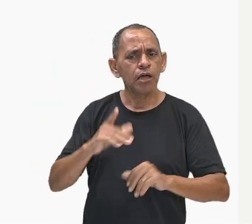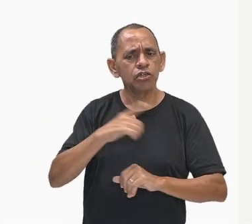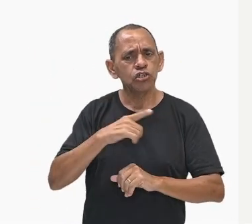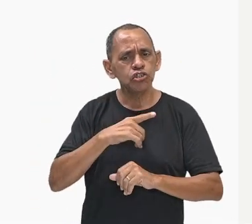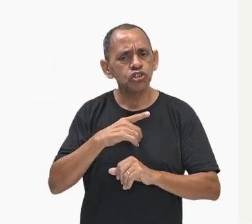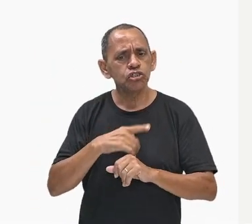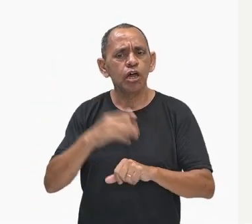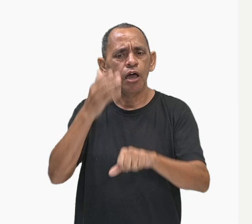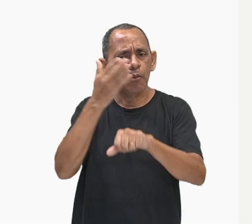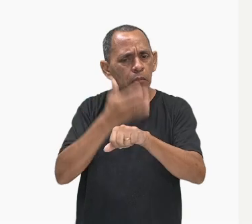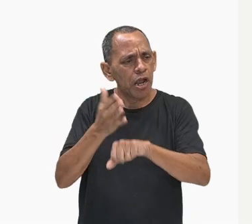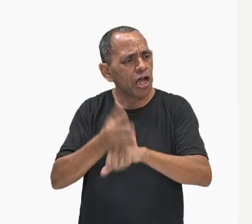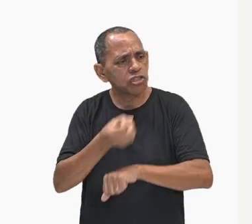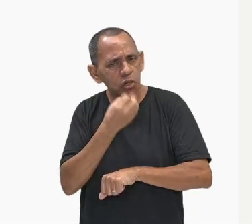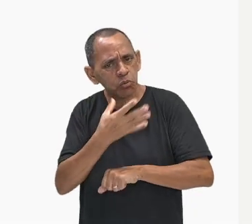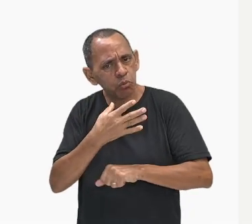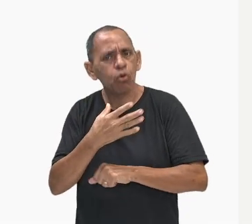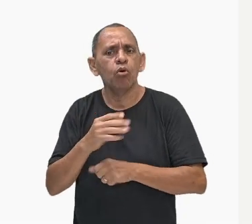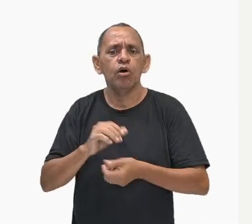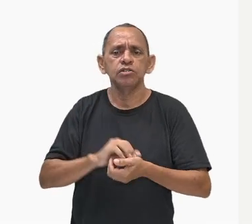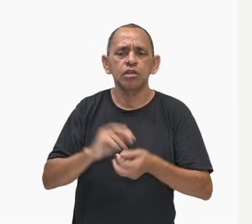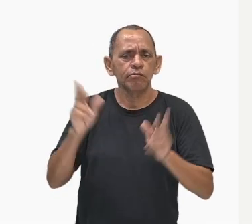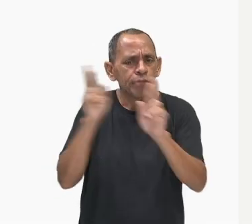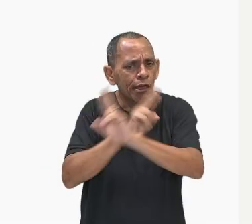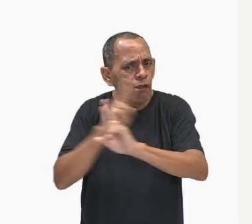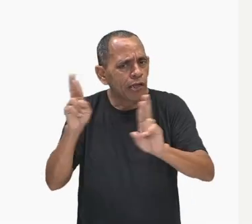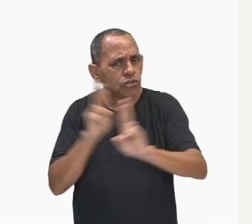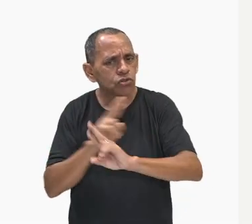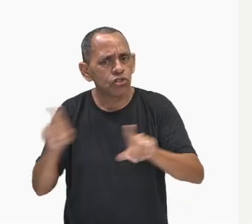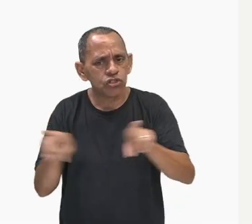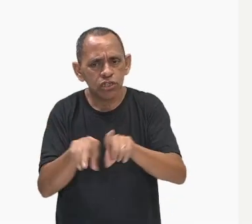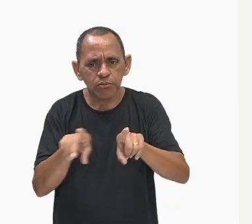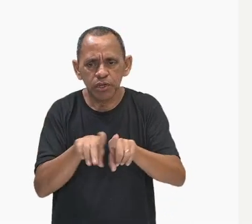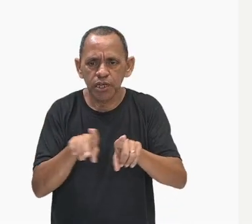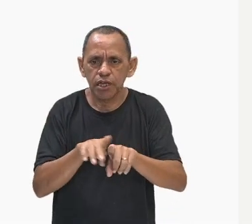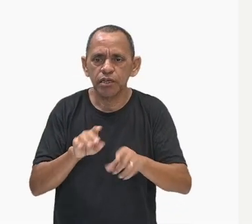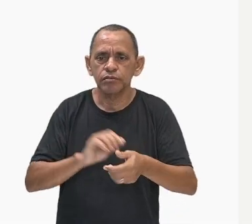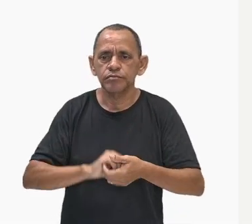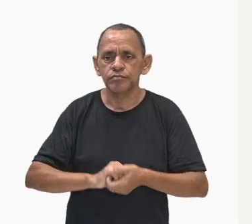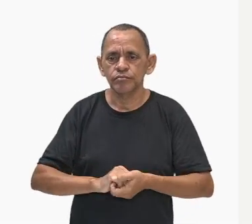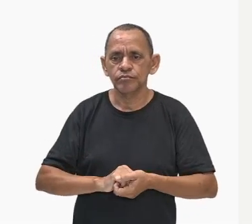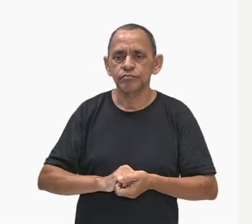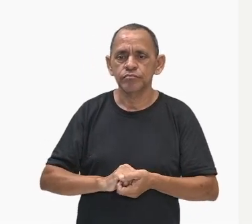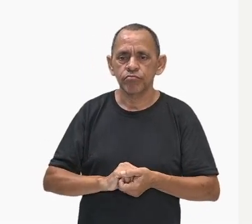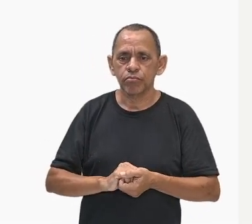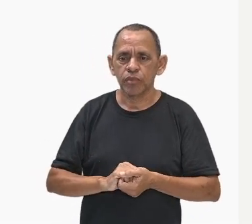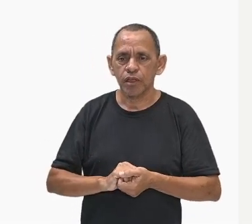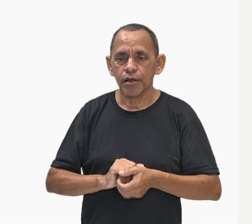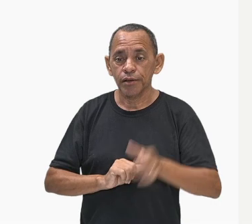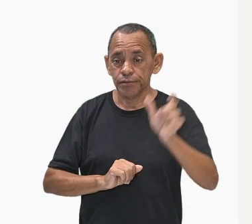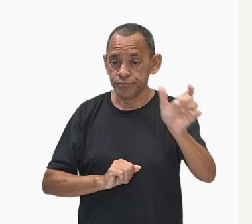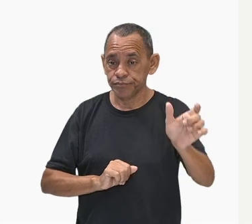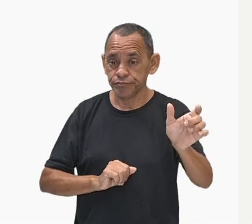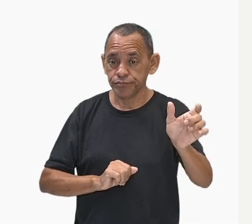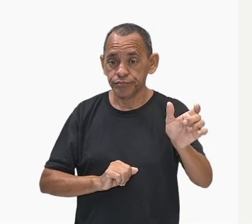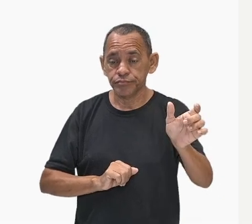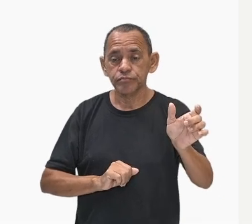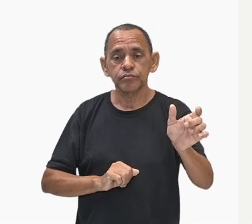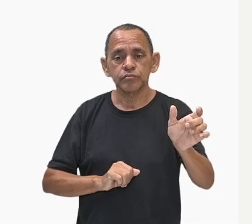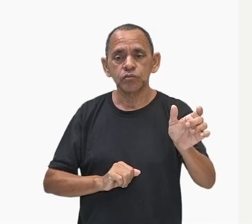Os parlamentares reagiram ao absolutismo de Carlos II e à sua aproximação com os católicos, mas o rei,